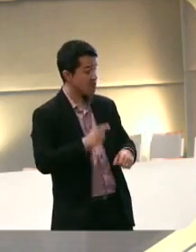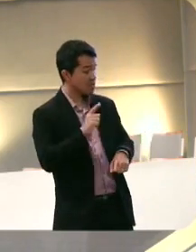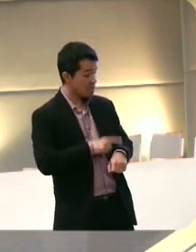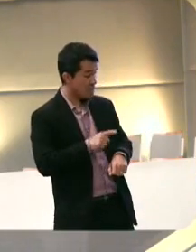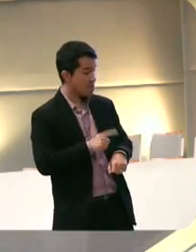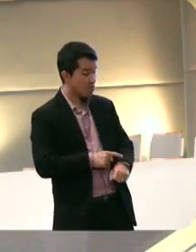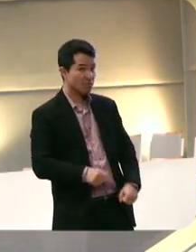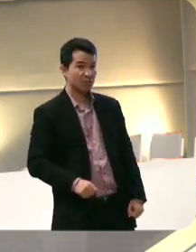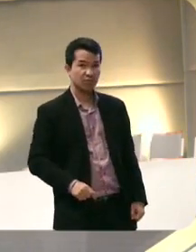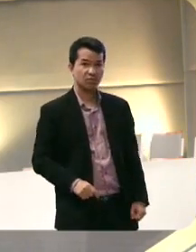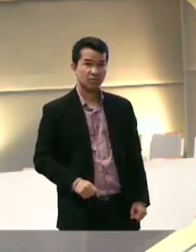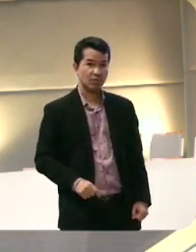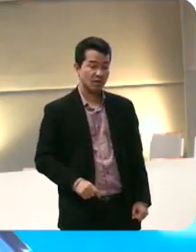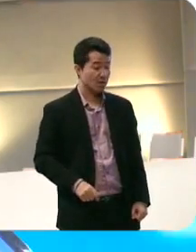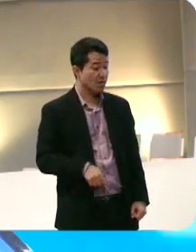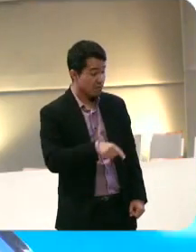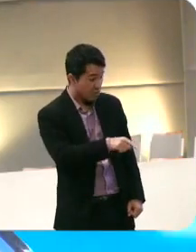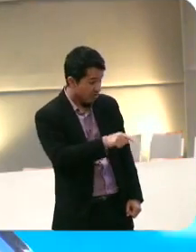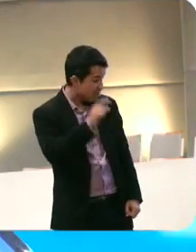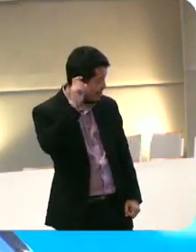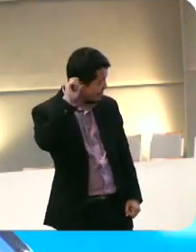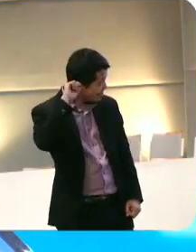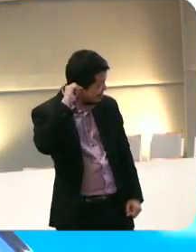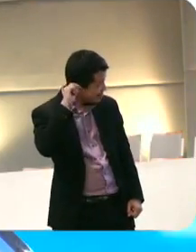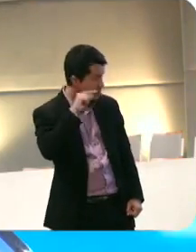Quantos apagões vão precisar acontecer para você entender isso?